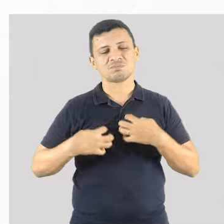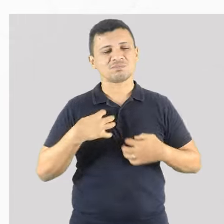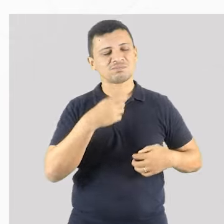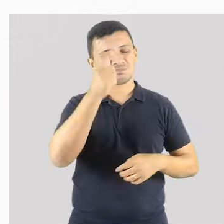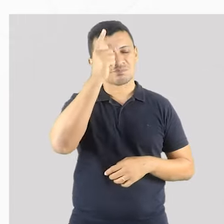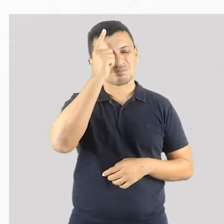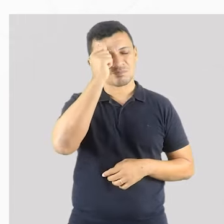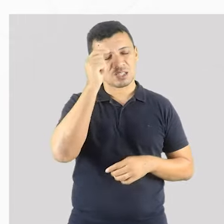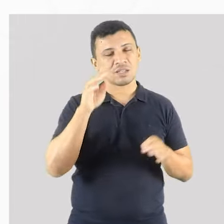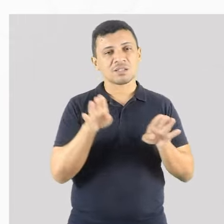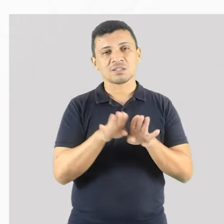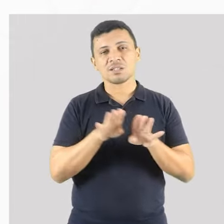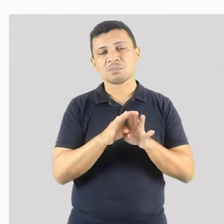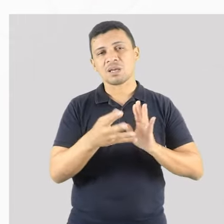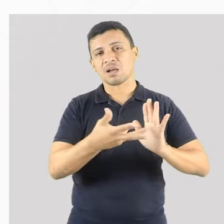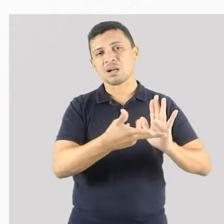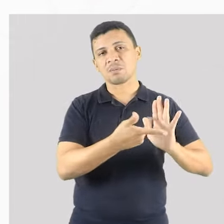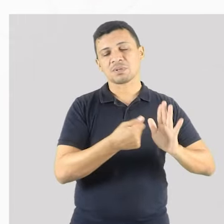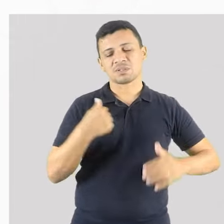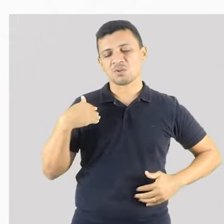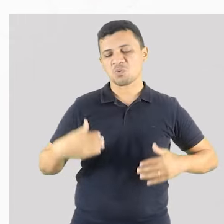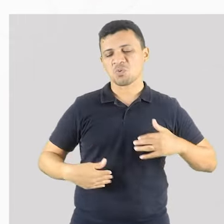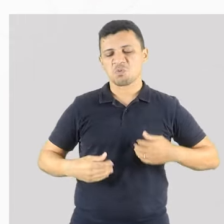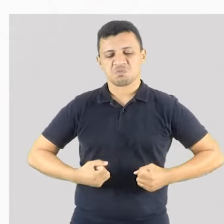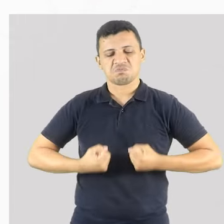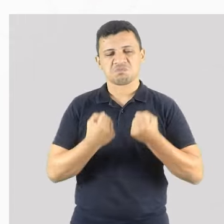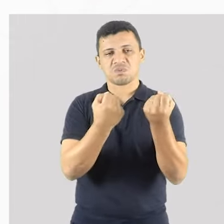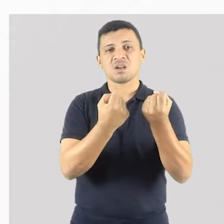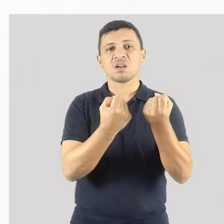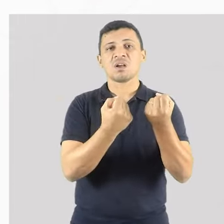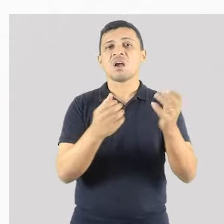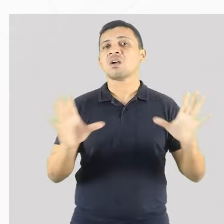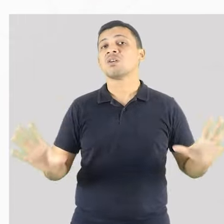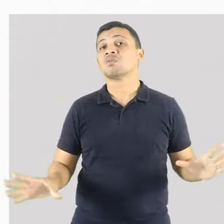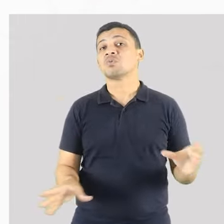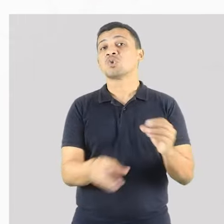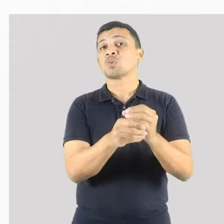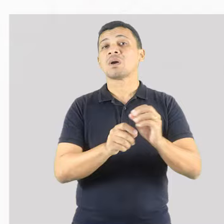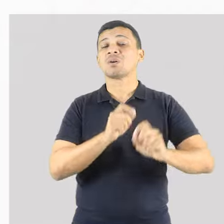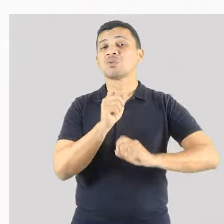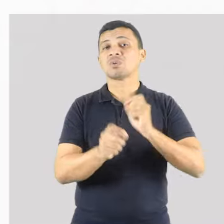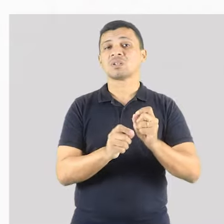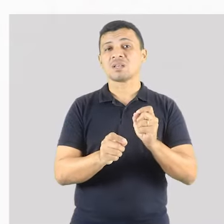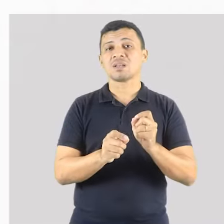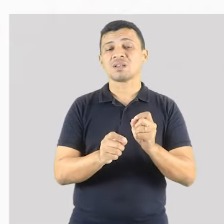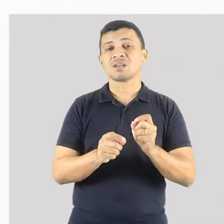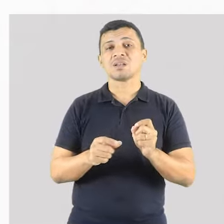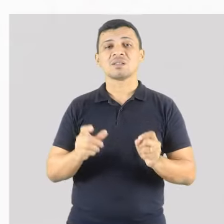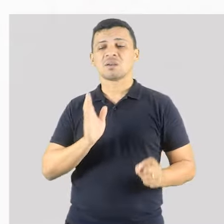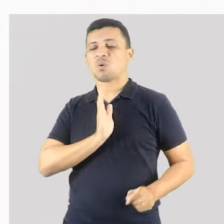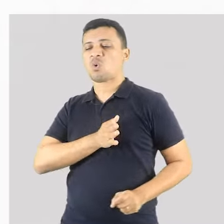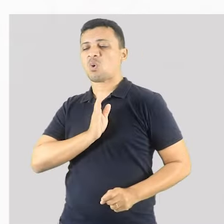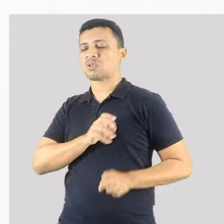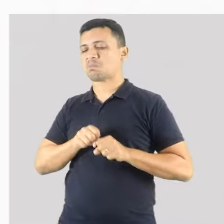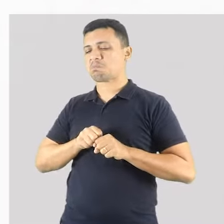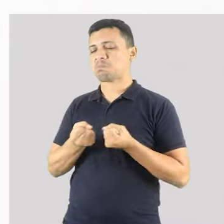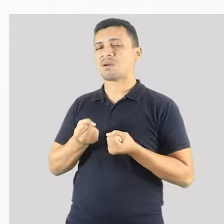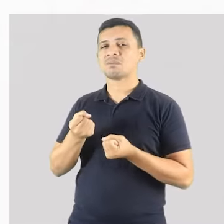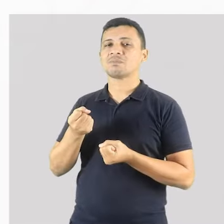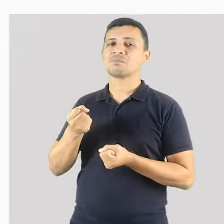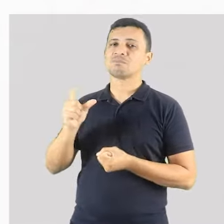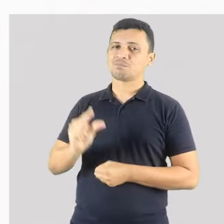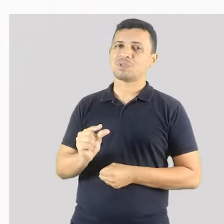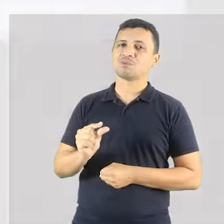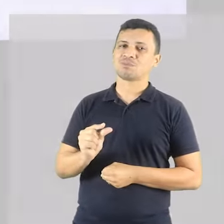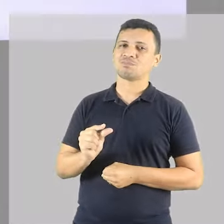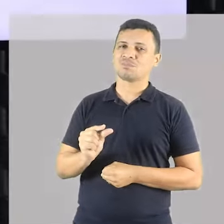aumentar a capacidade física fatores que somados reduzem as chances de de infarto exercitar-se